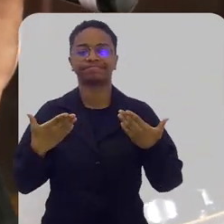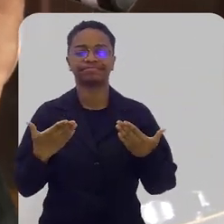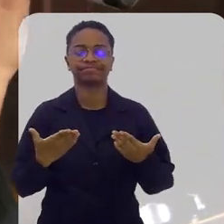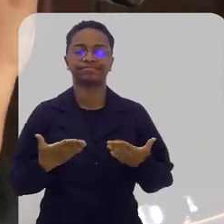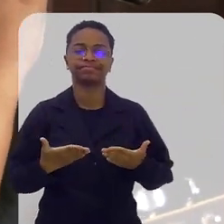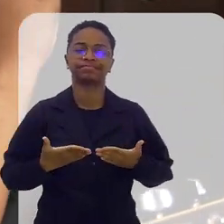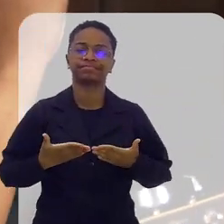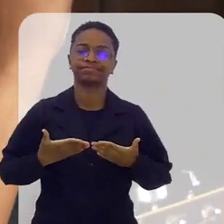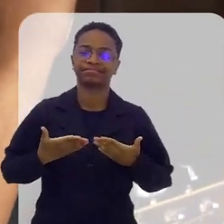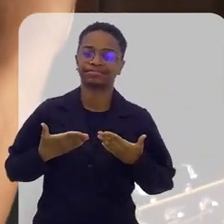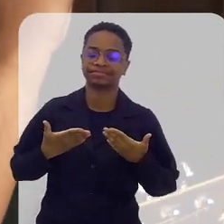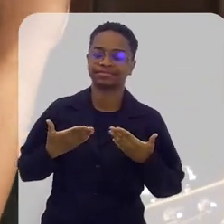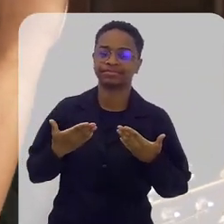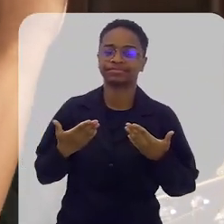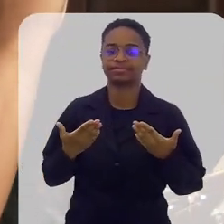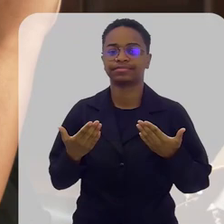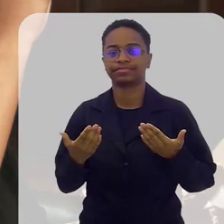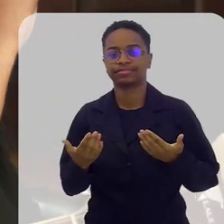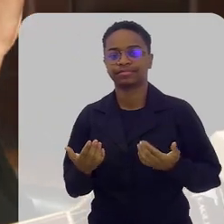terra.